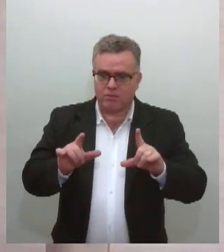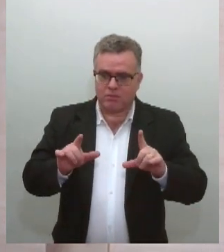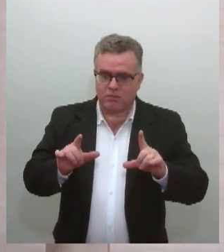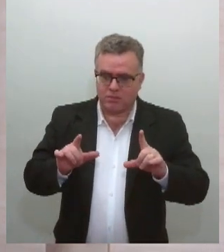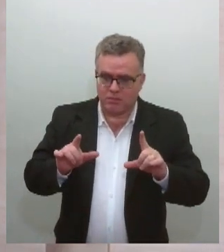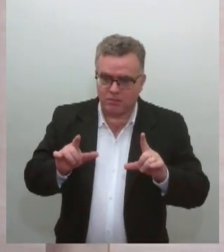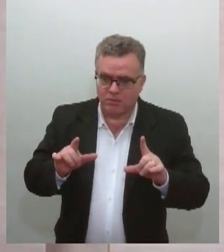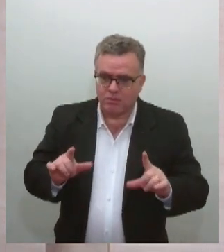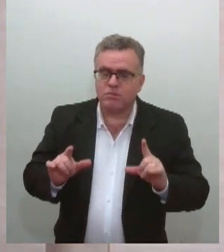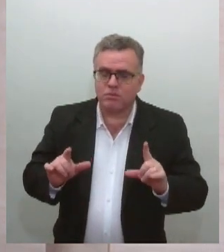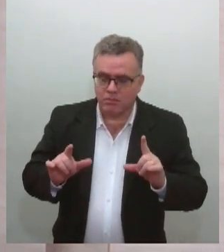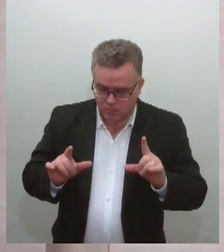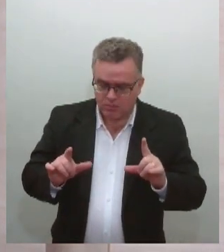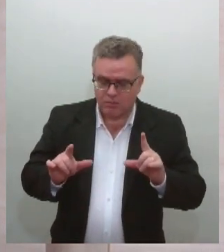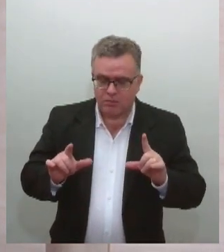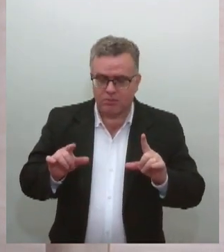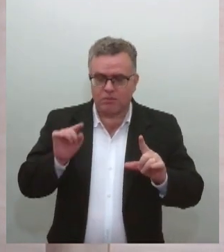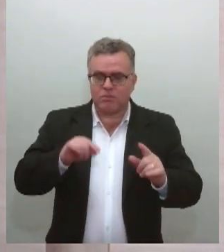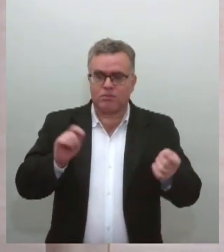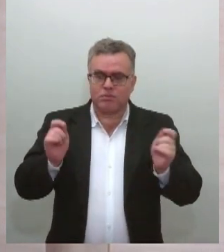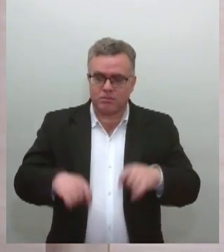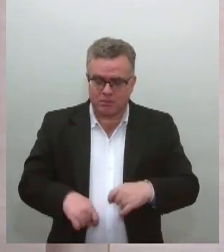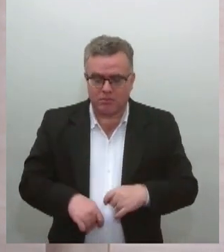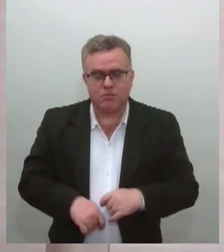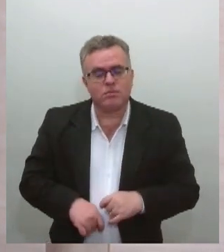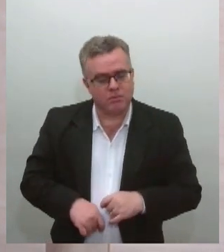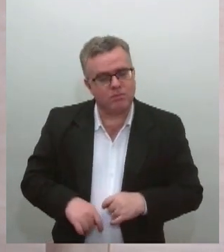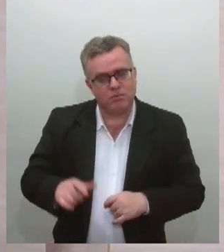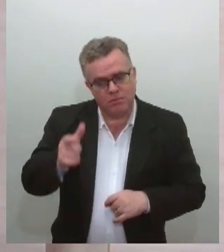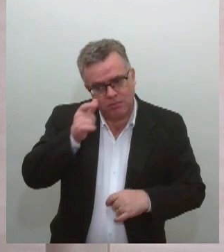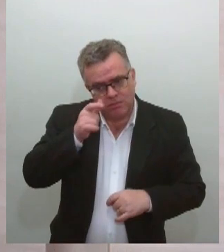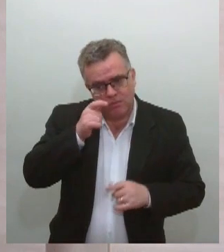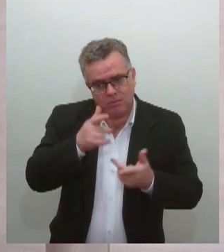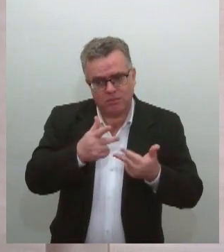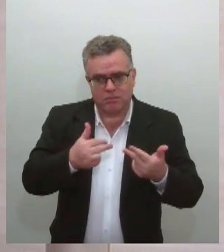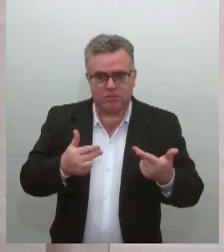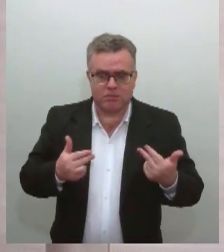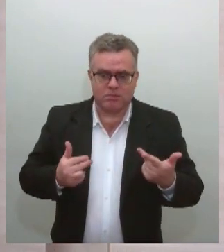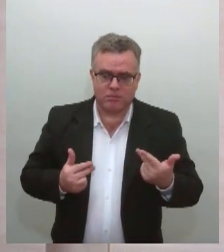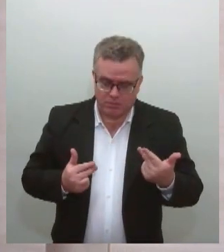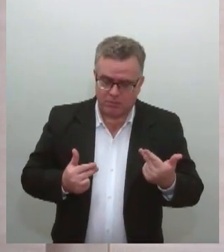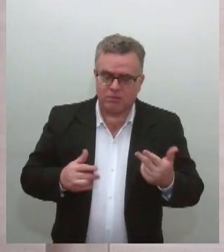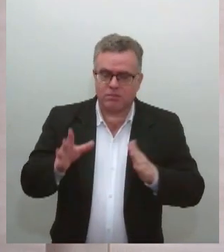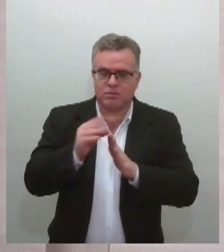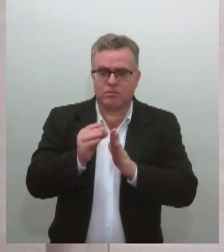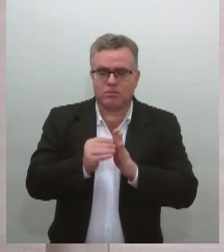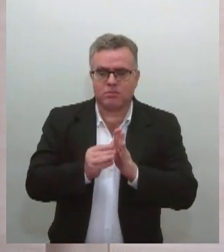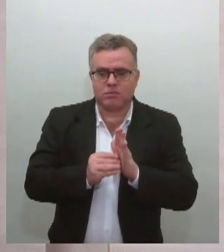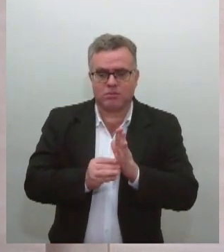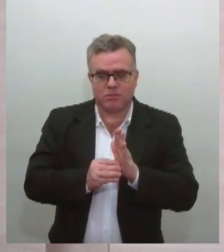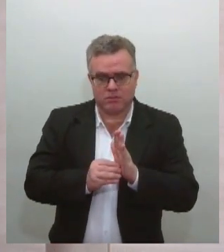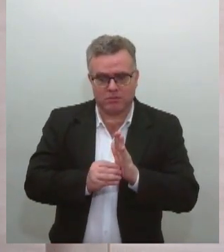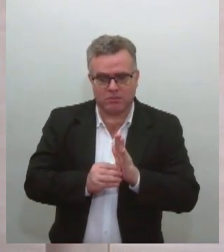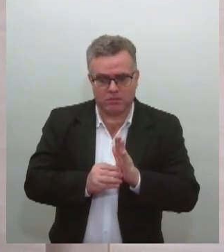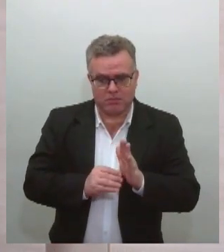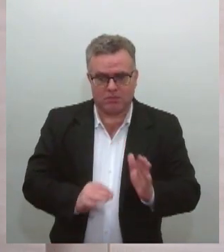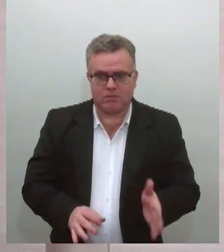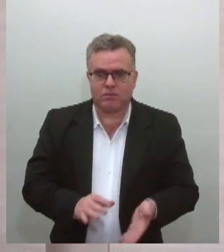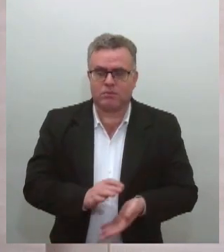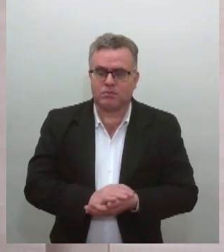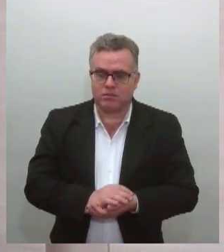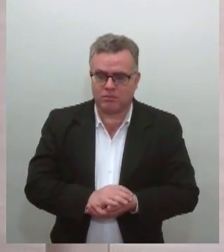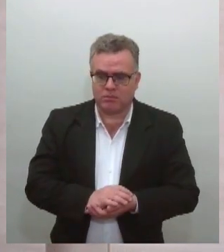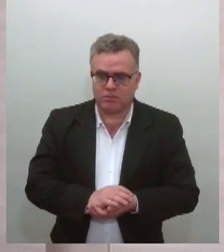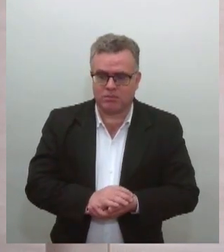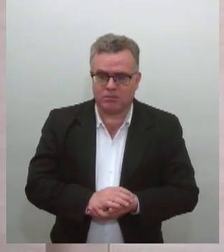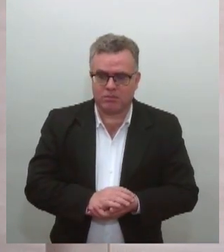a câmera do seu celular no QR Code que aparece do seu lado esquerdo no canto inferior da tela. Eu